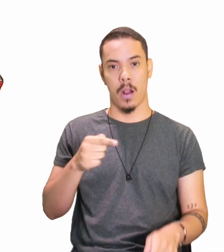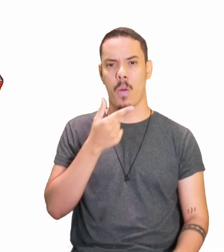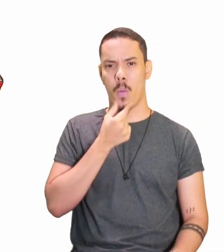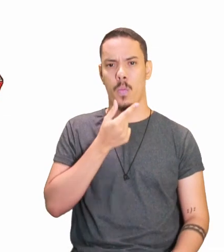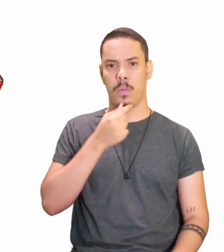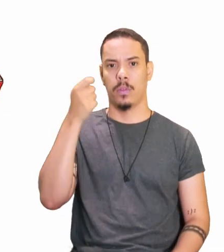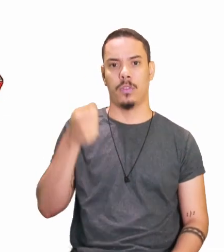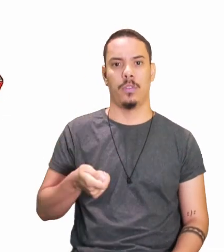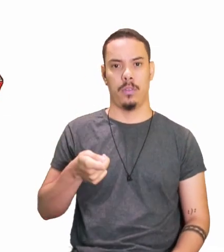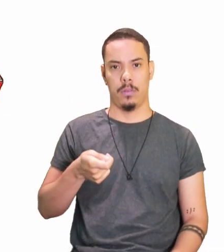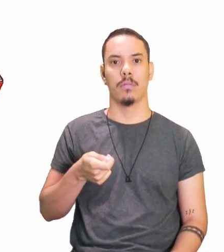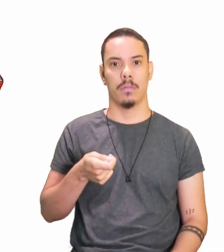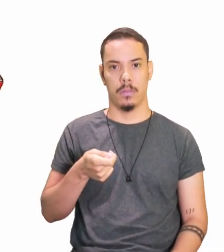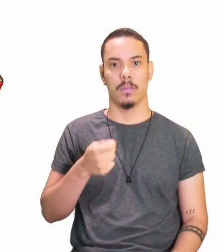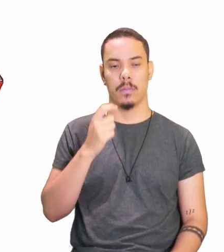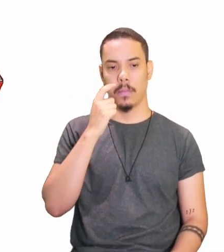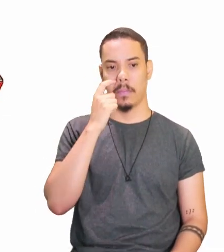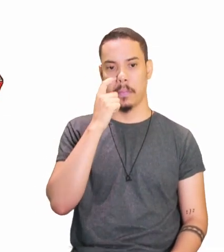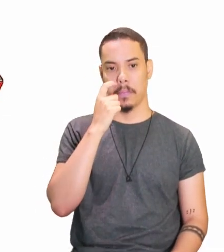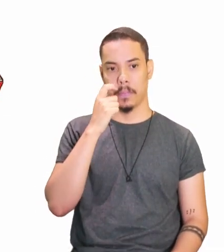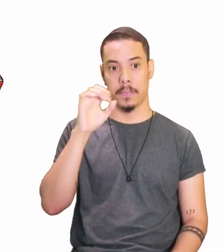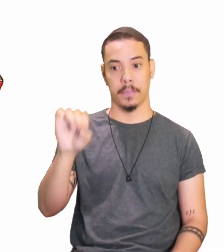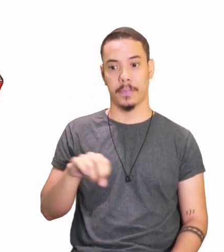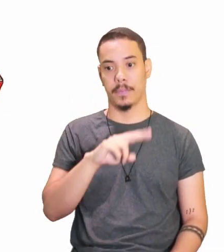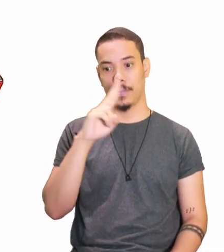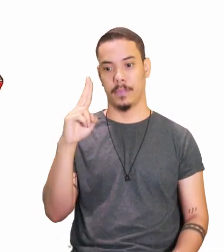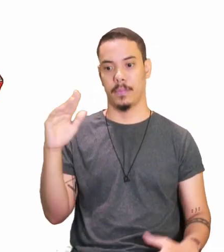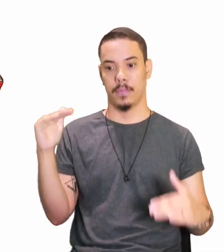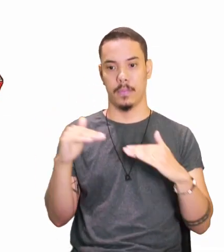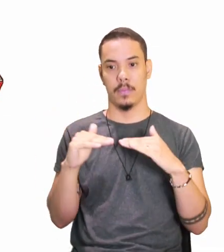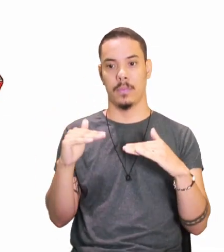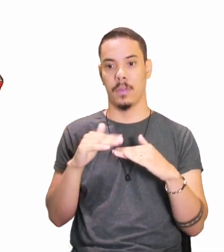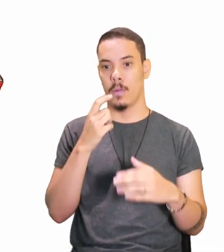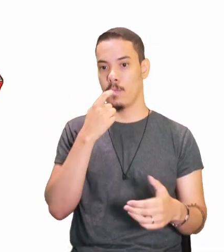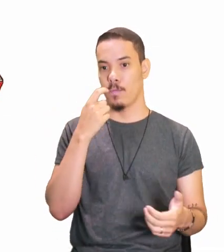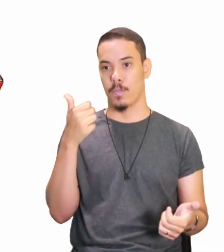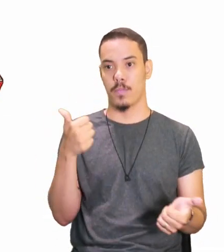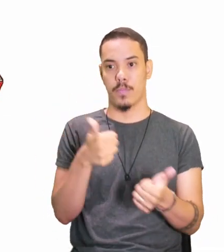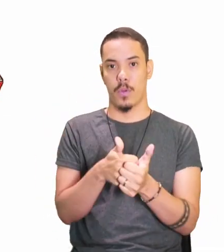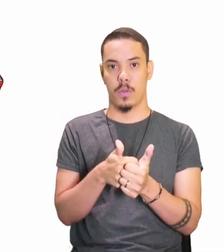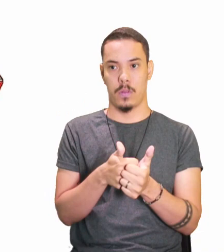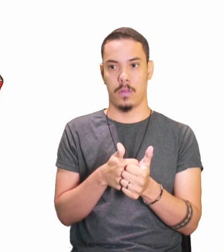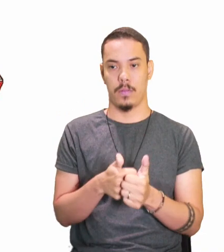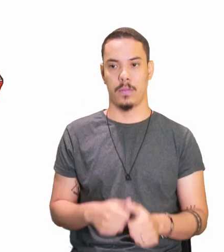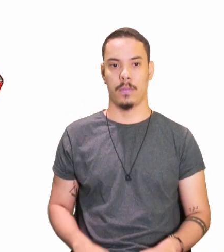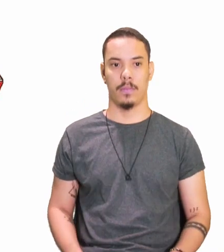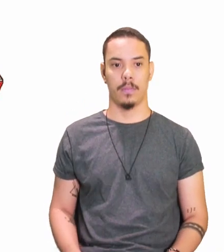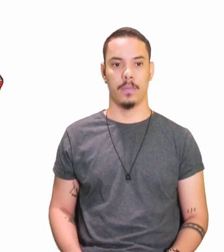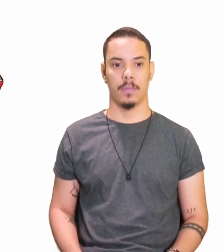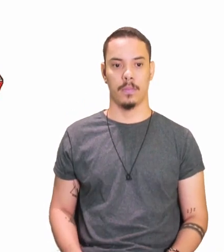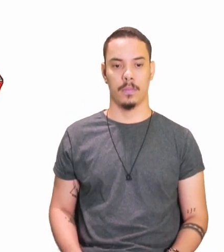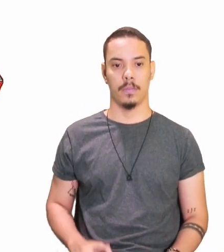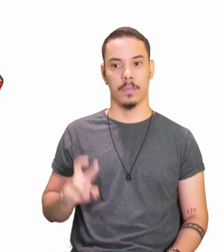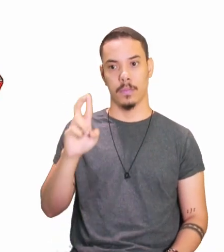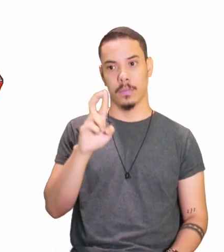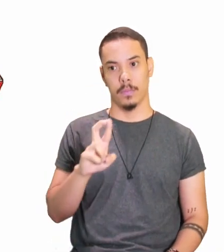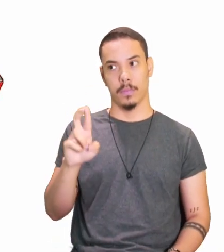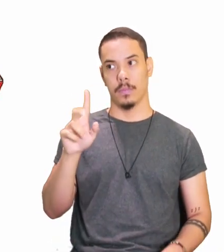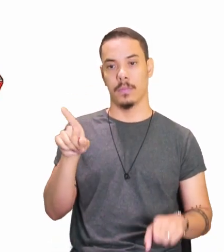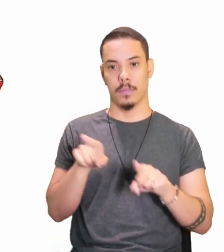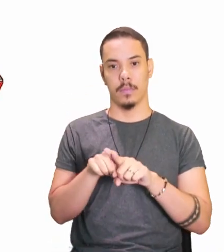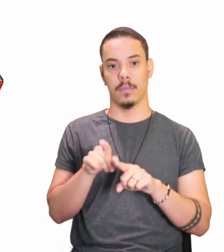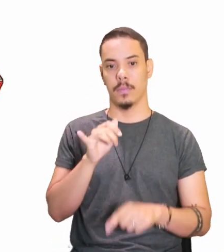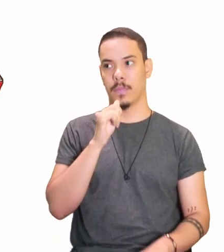machista. Ou concordará com o mais próximo, tá certo? Observando aqui o